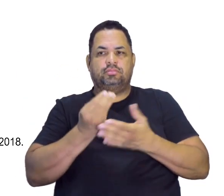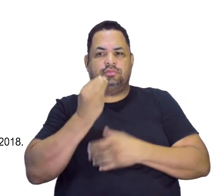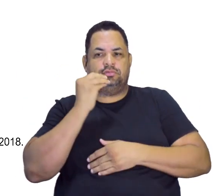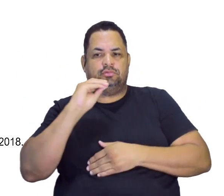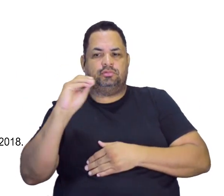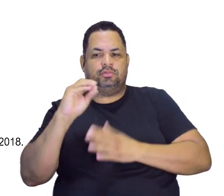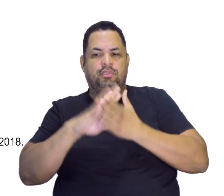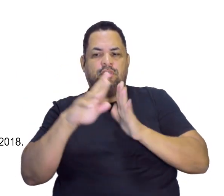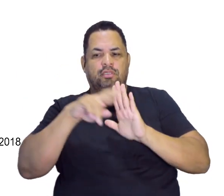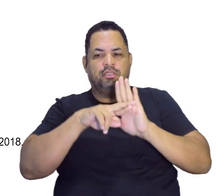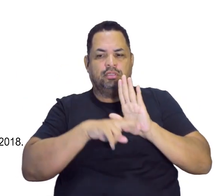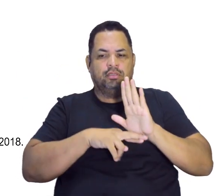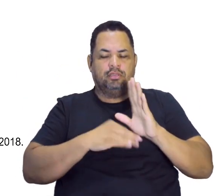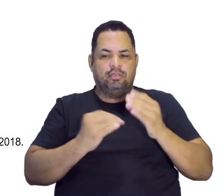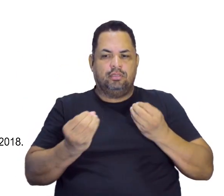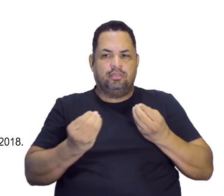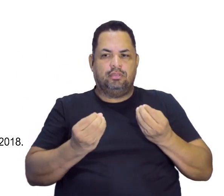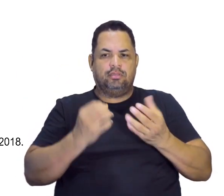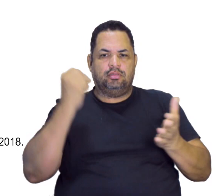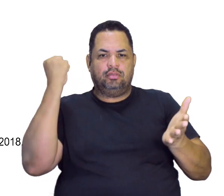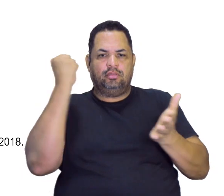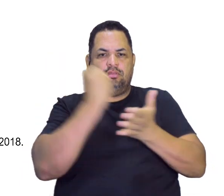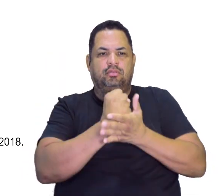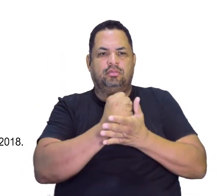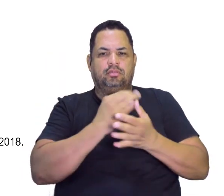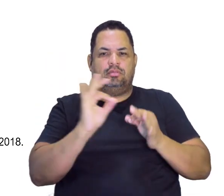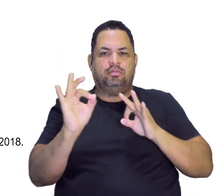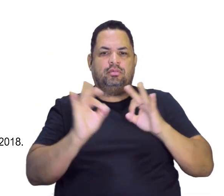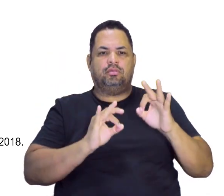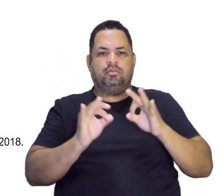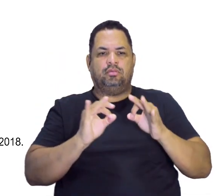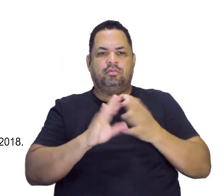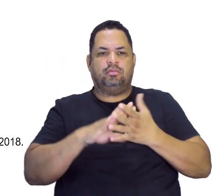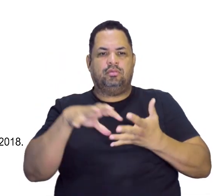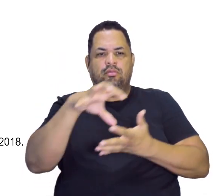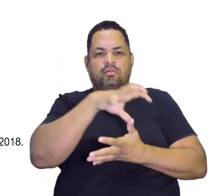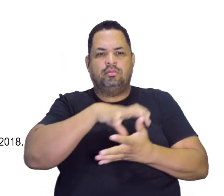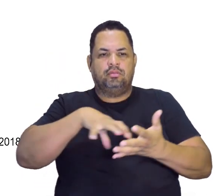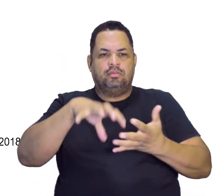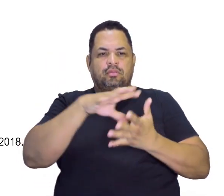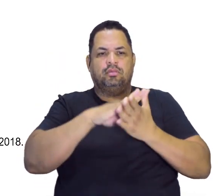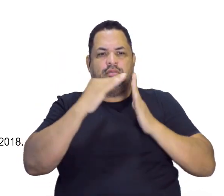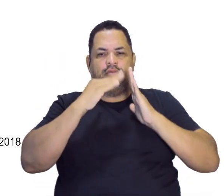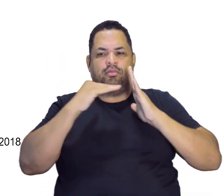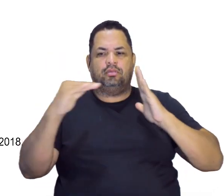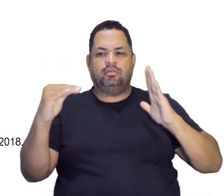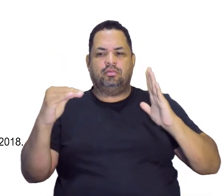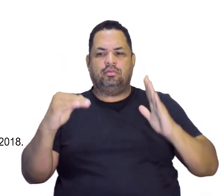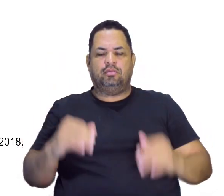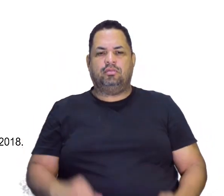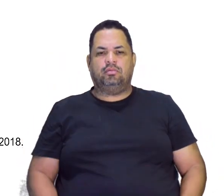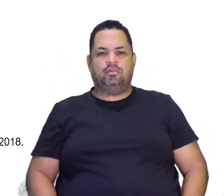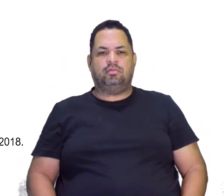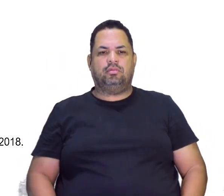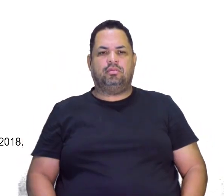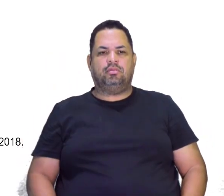estabelecidas eh inaugurou-se uma revolução estética